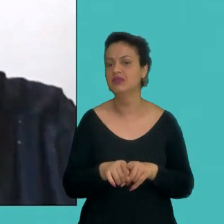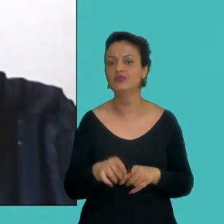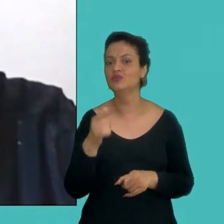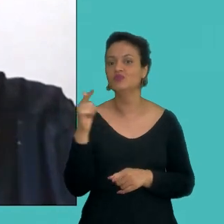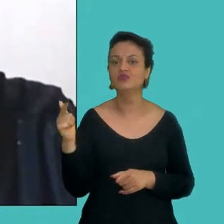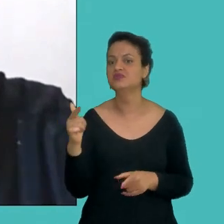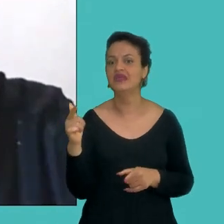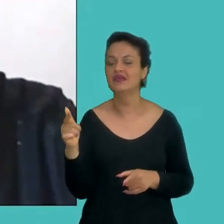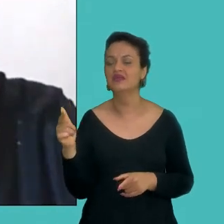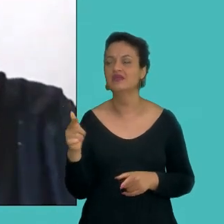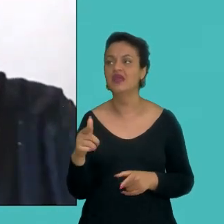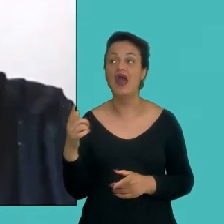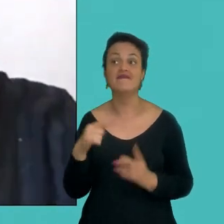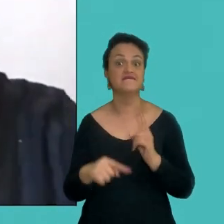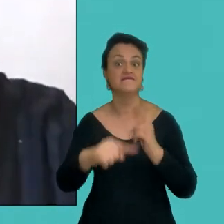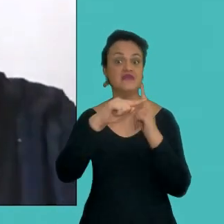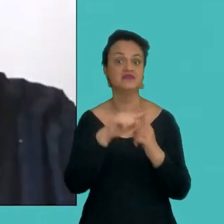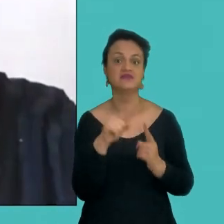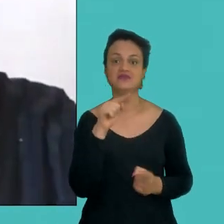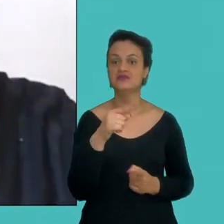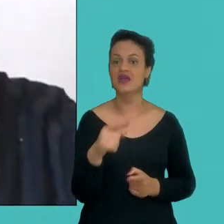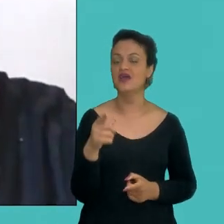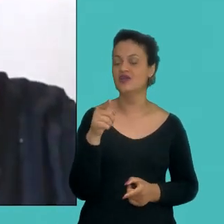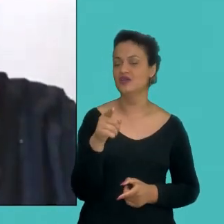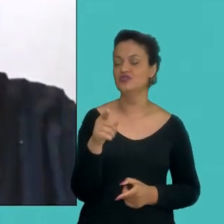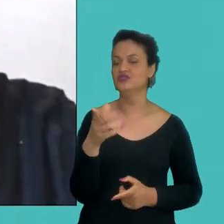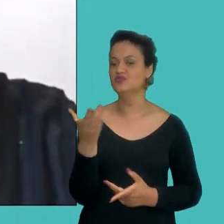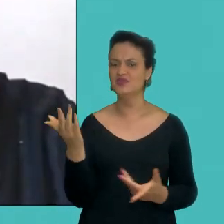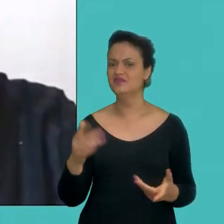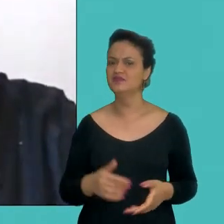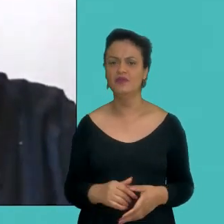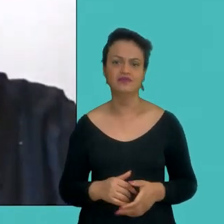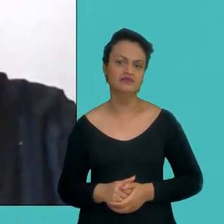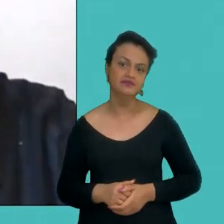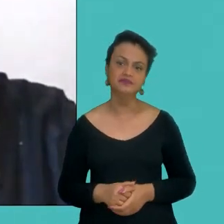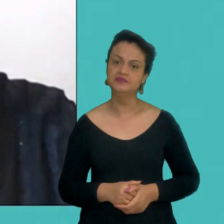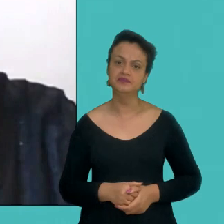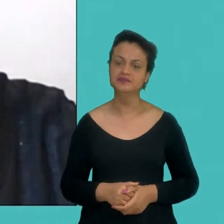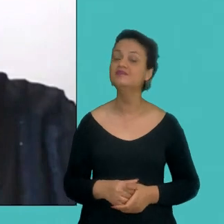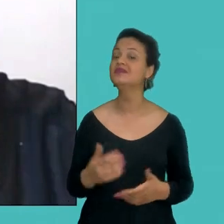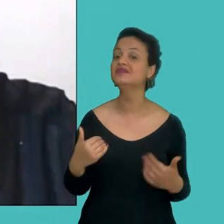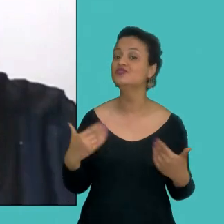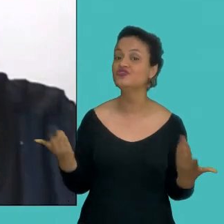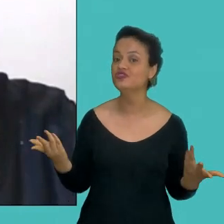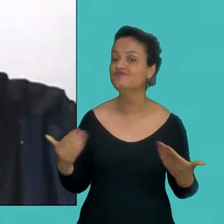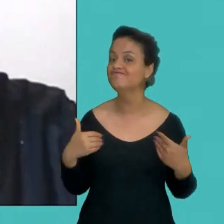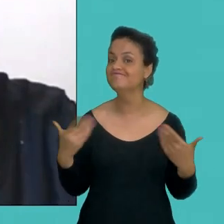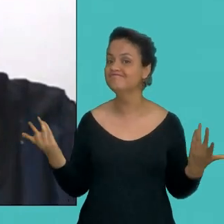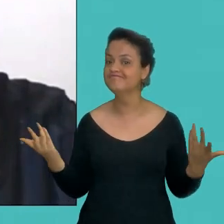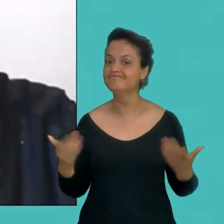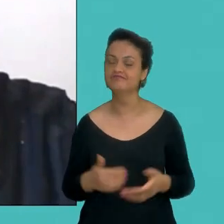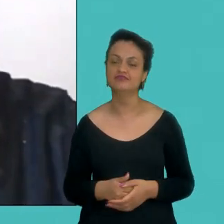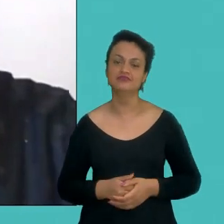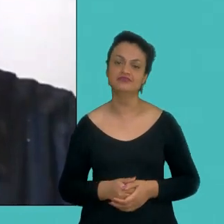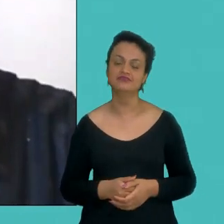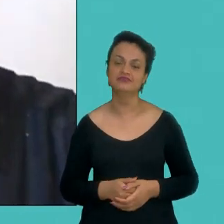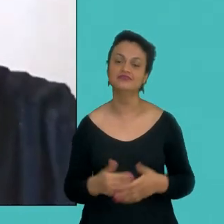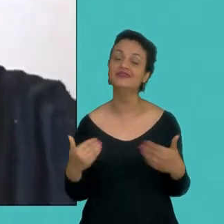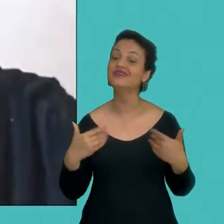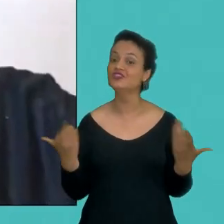que não há mais uma grande vantagem a ser obtida eleitoralmente. E no nosso caso, como é que fica?